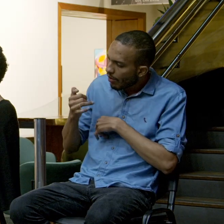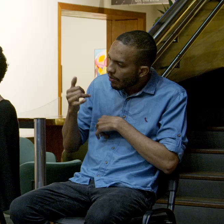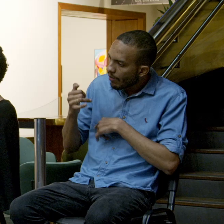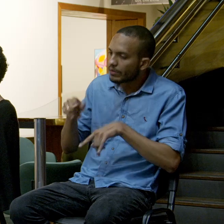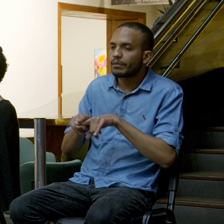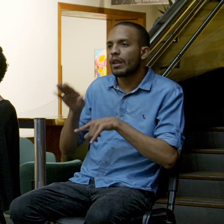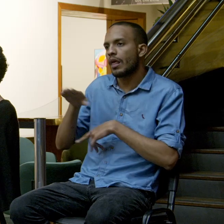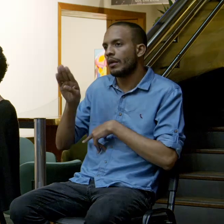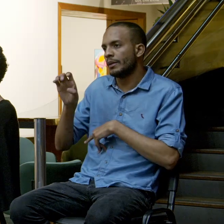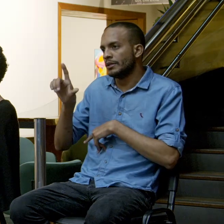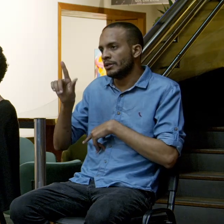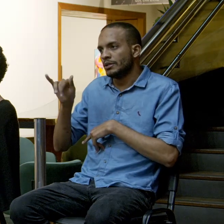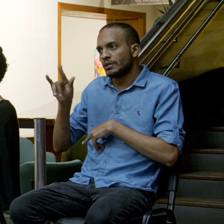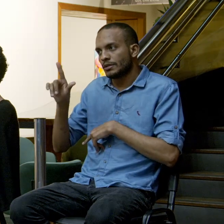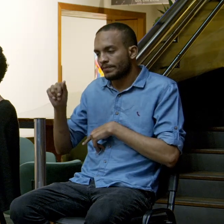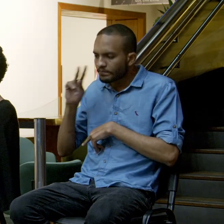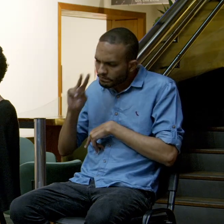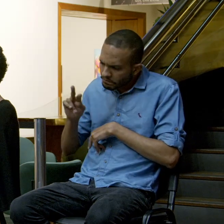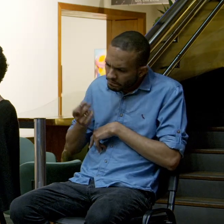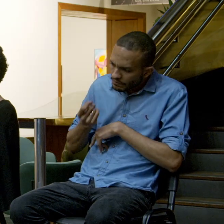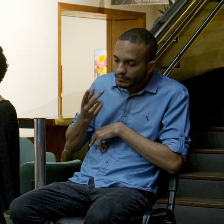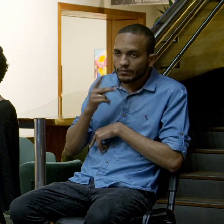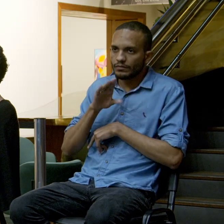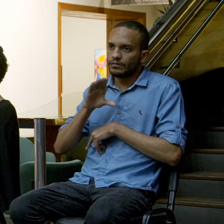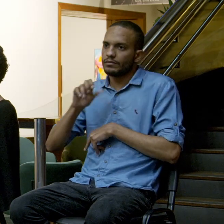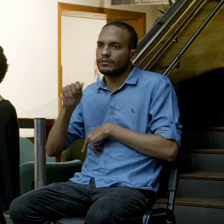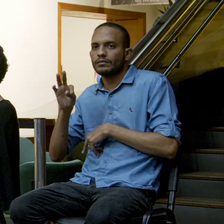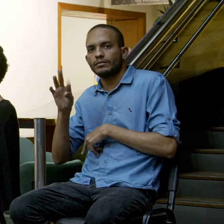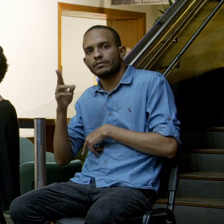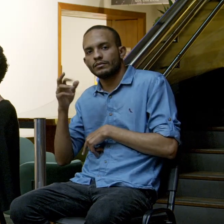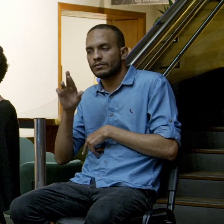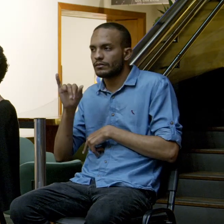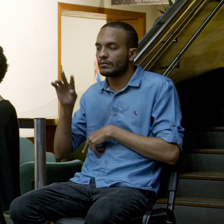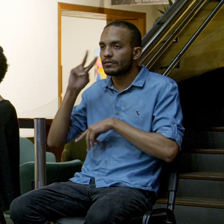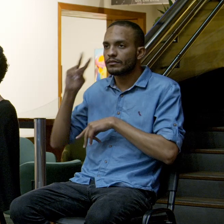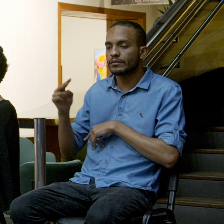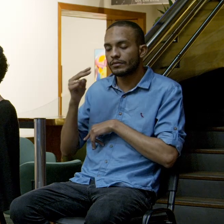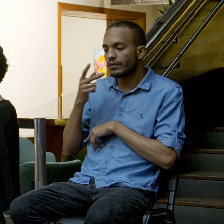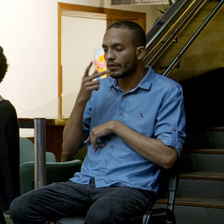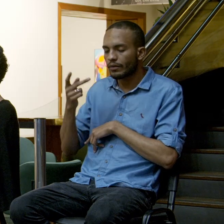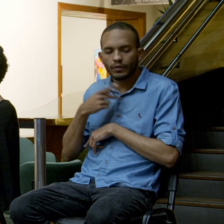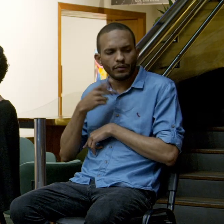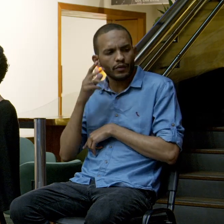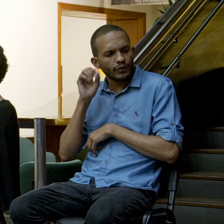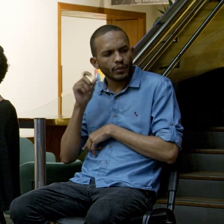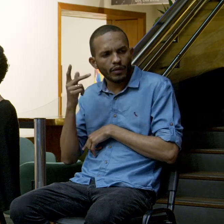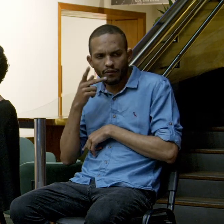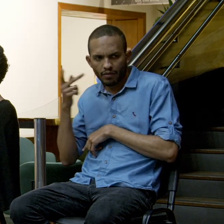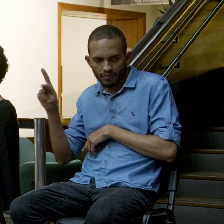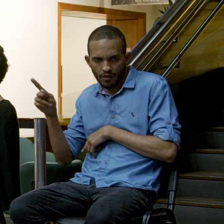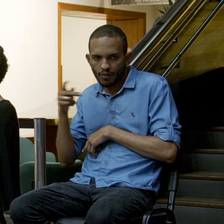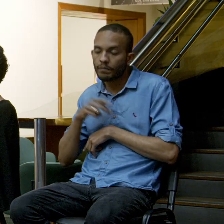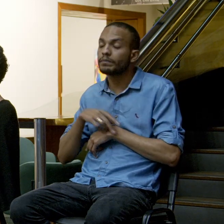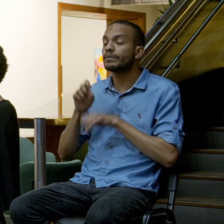na Bélgica, desistite. Catherine Zegger olhou para mim e disse, você ouviu o que ele falou? E eu lhe respondi, não